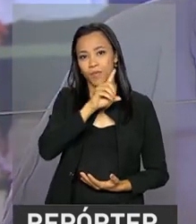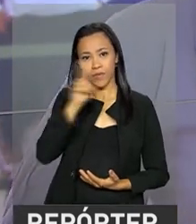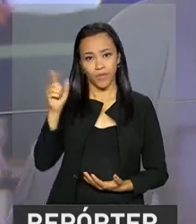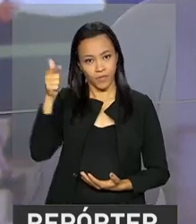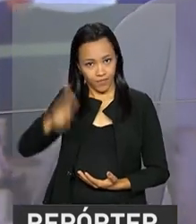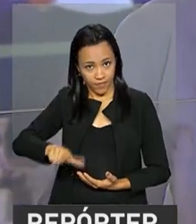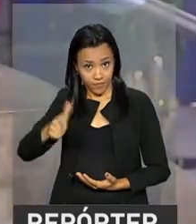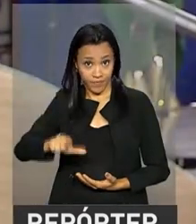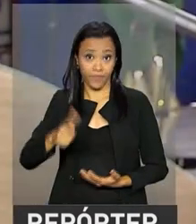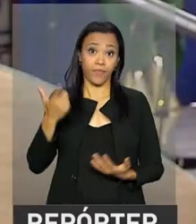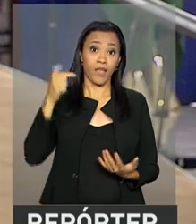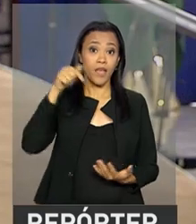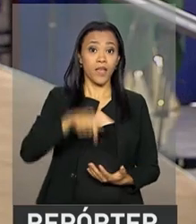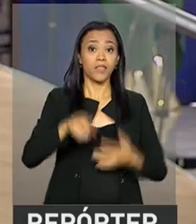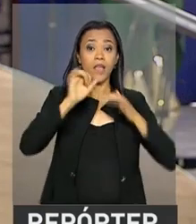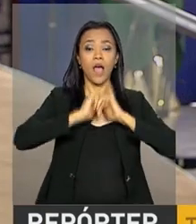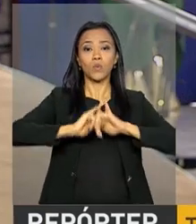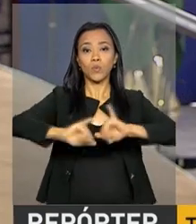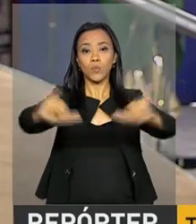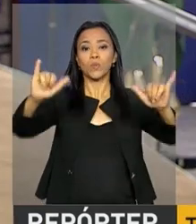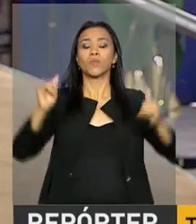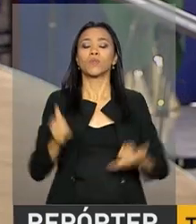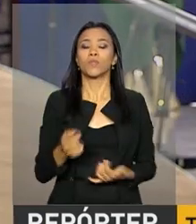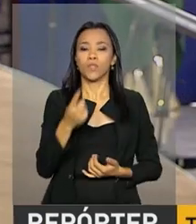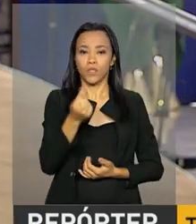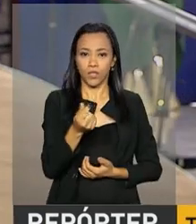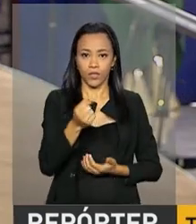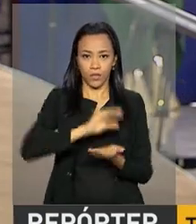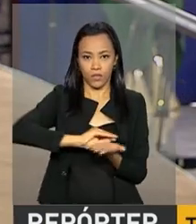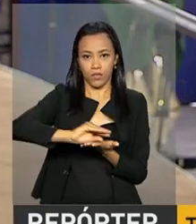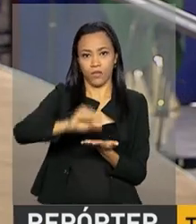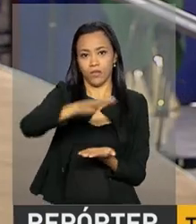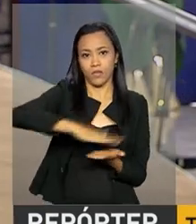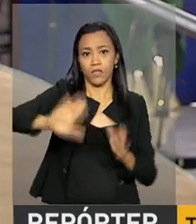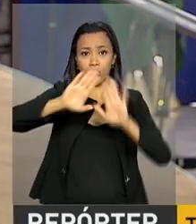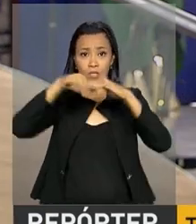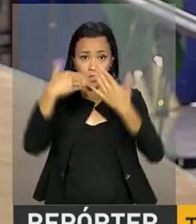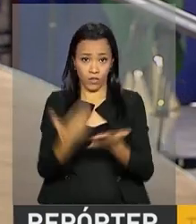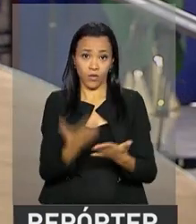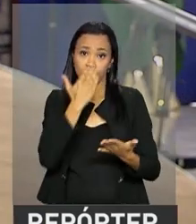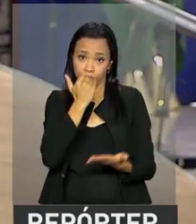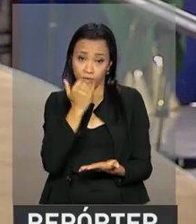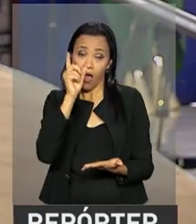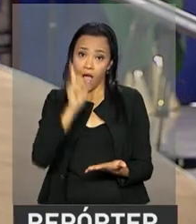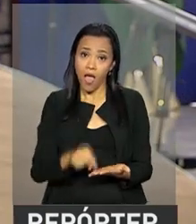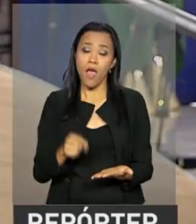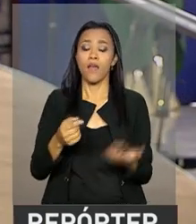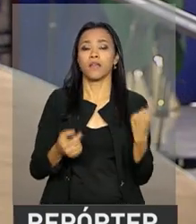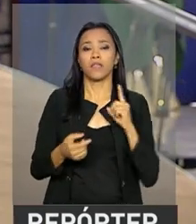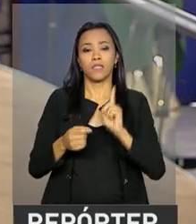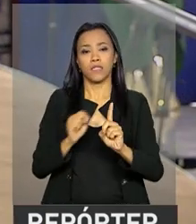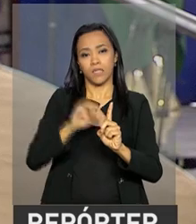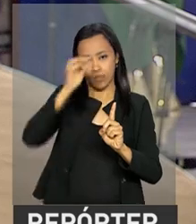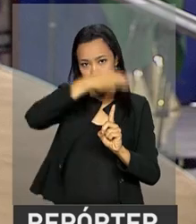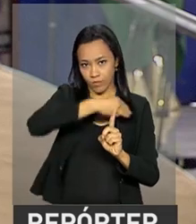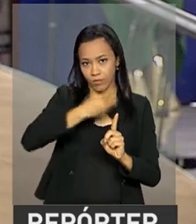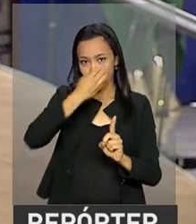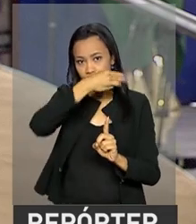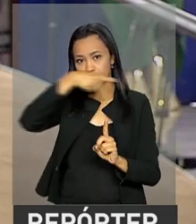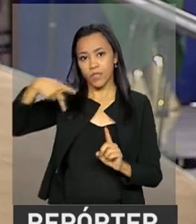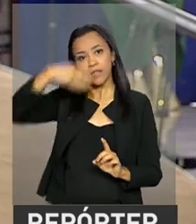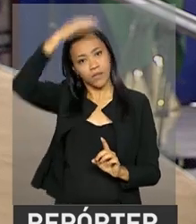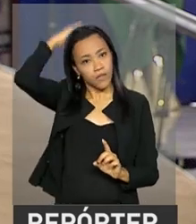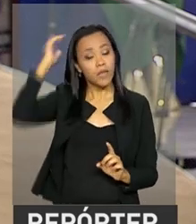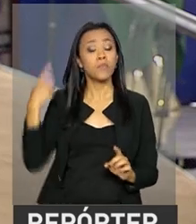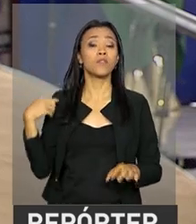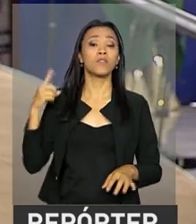dia esse anúncio de recursos para a merenda escolar vai ser feito pelo presidente Michel Temer e pelo Ministro da Educação Mendonça Filho às